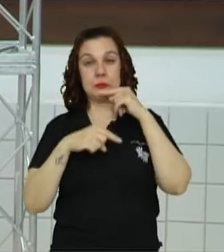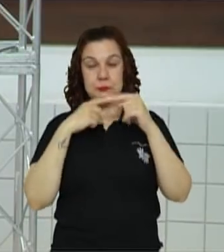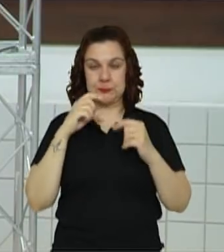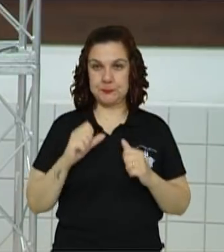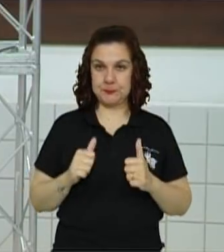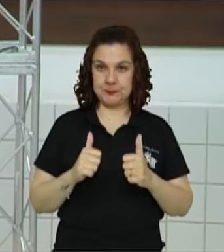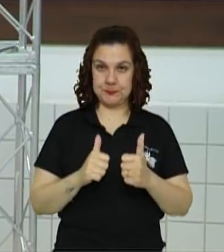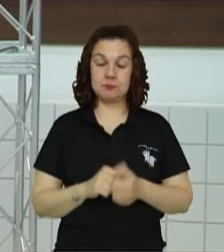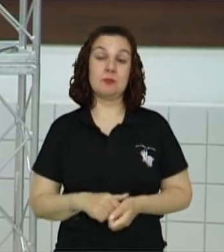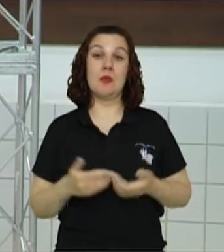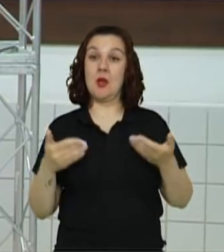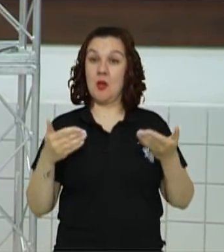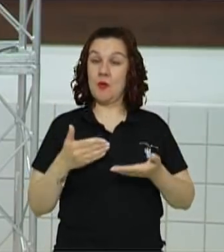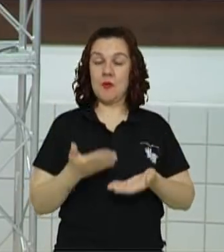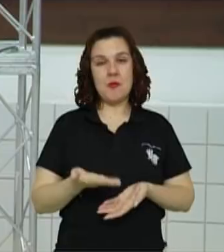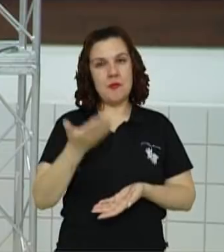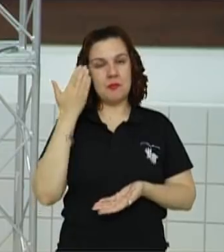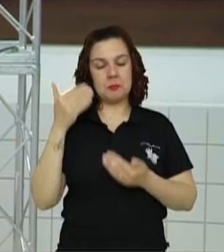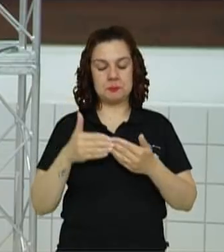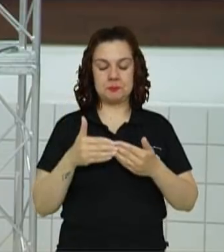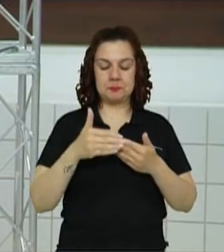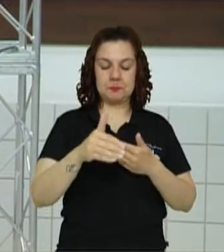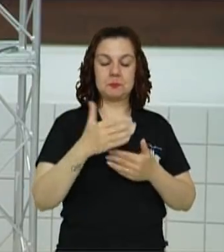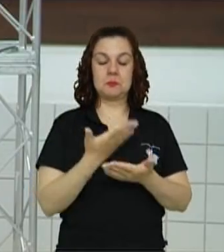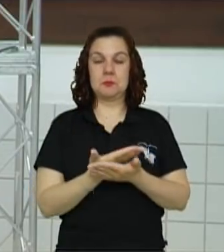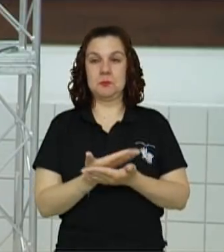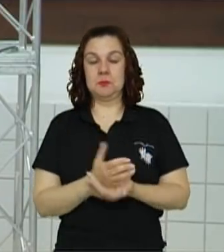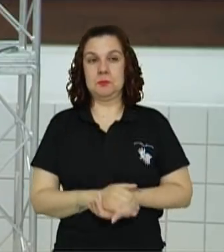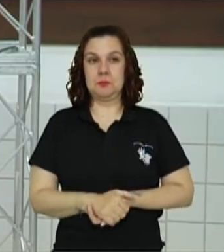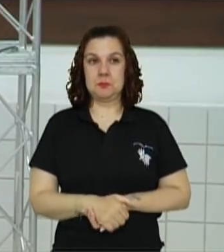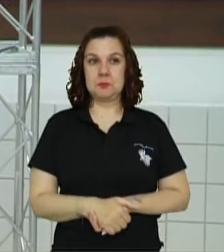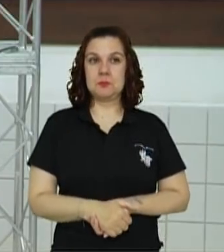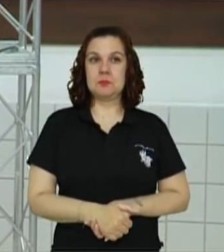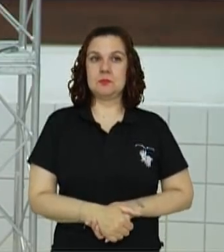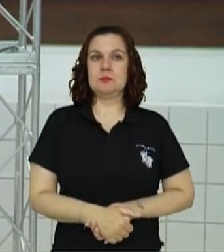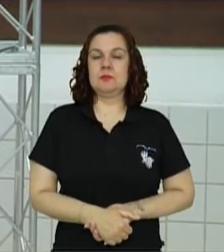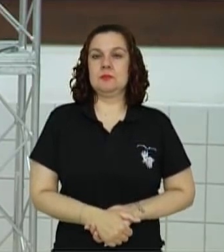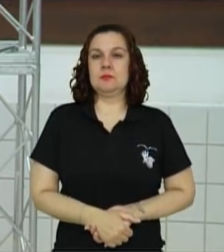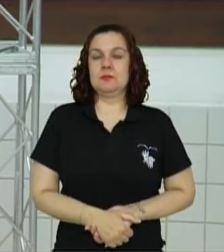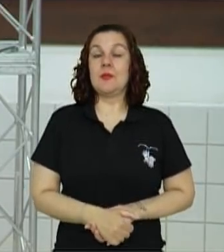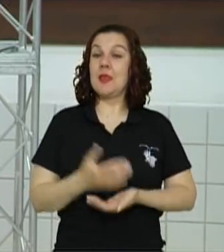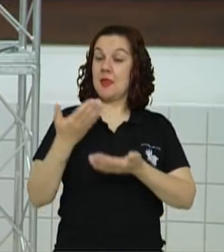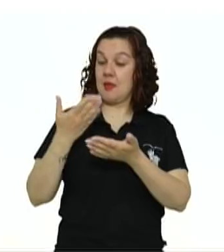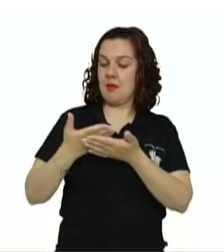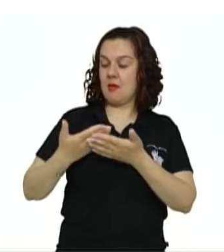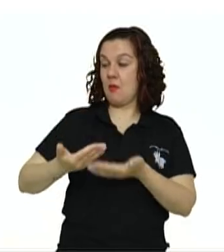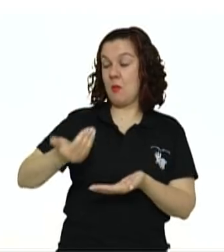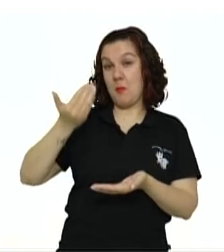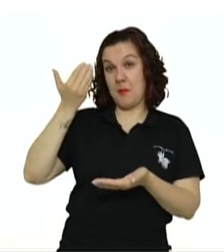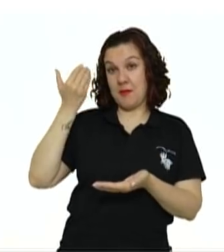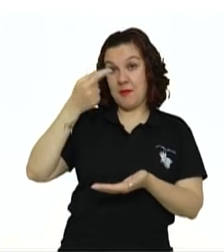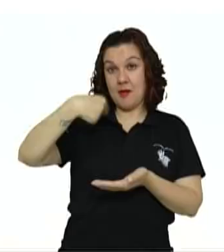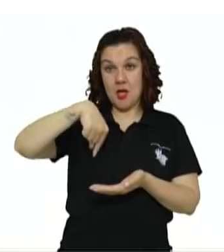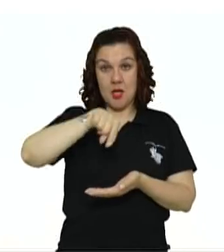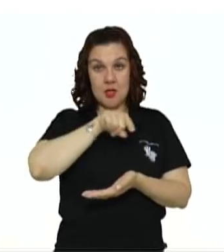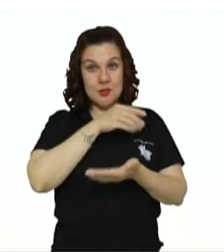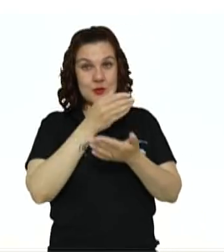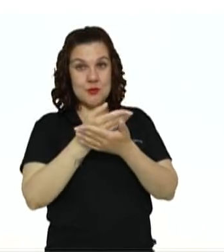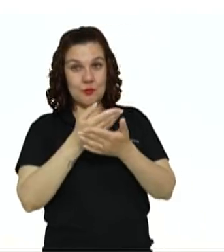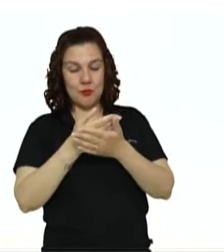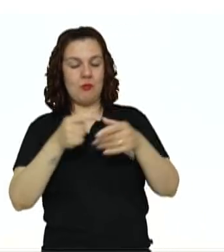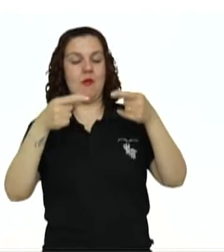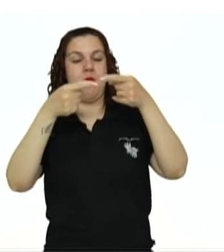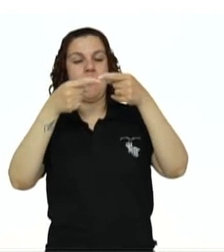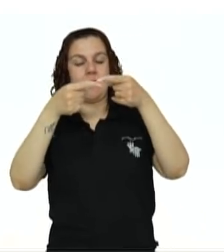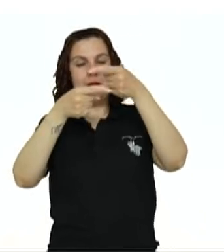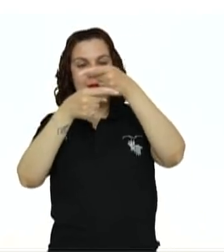certinho? Então, vamos dar sequência às nossas aulas aí. Na aula passada, nós vimos o feixe de retas